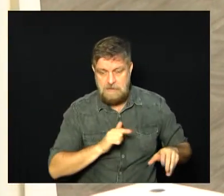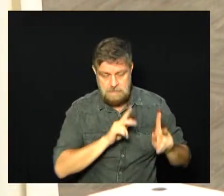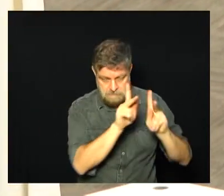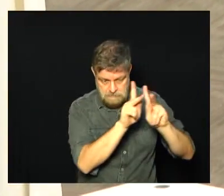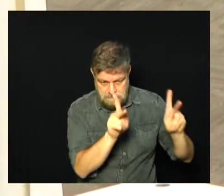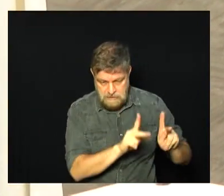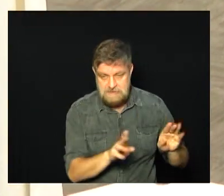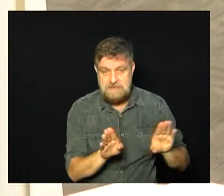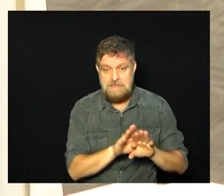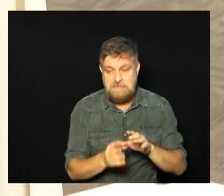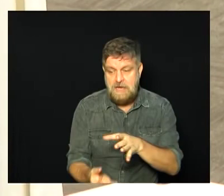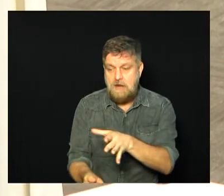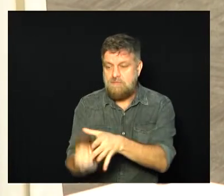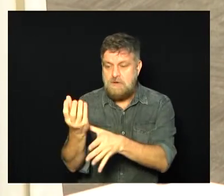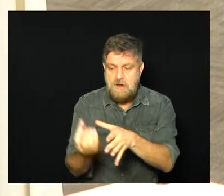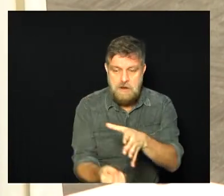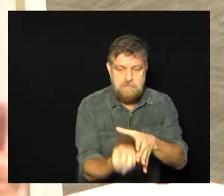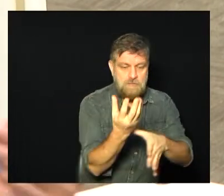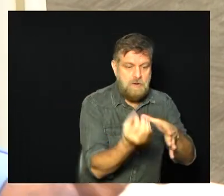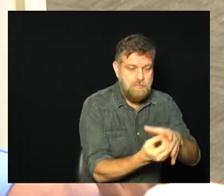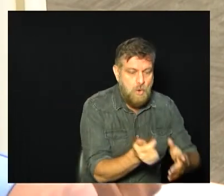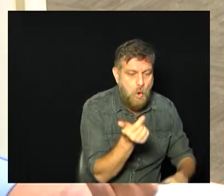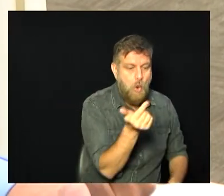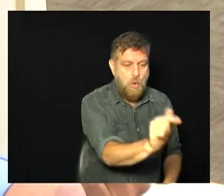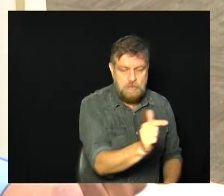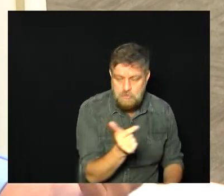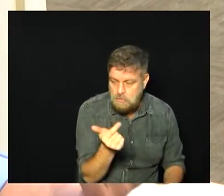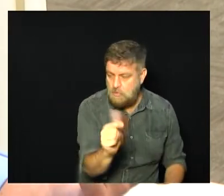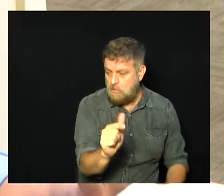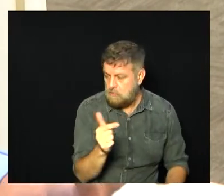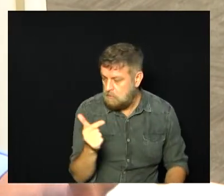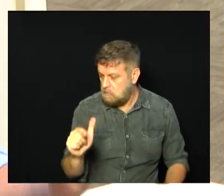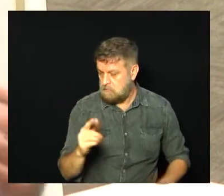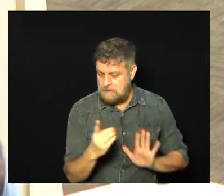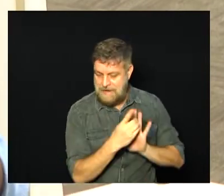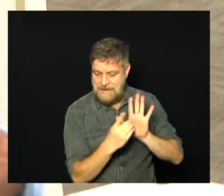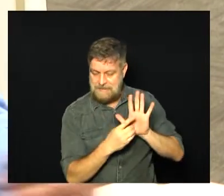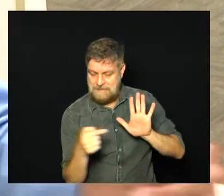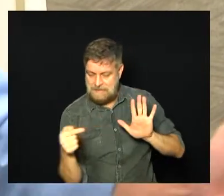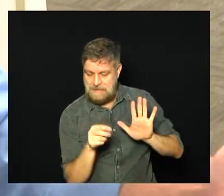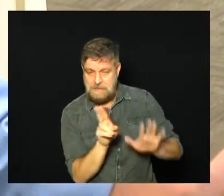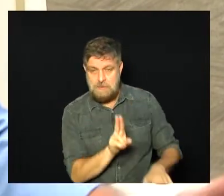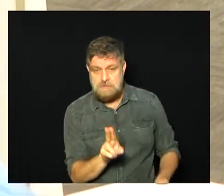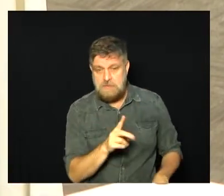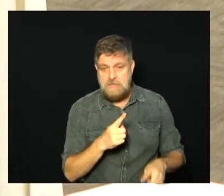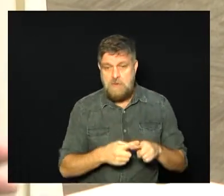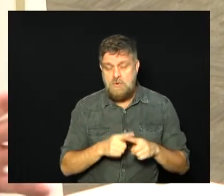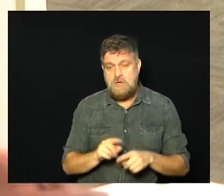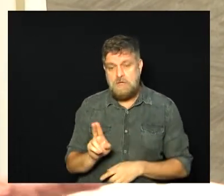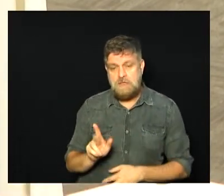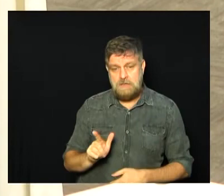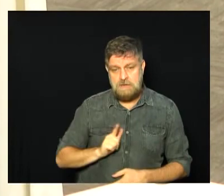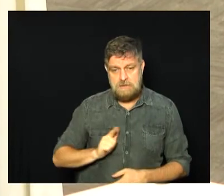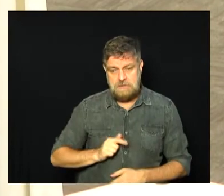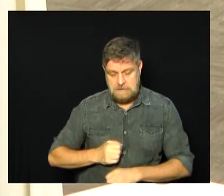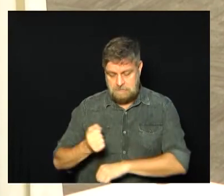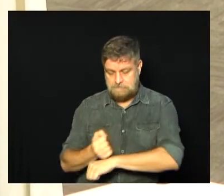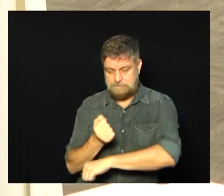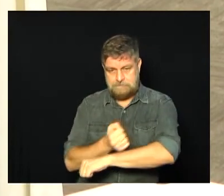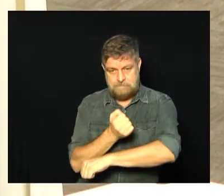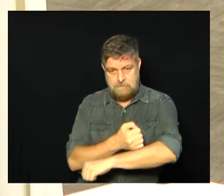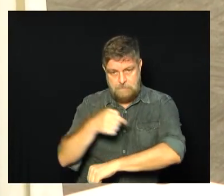permitir a criação de outros. A proposta do decreto ela é usada porque, além de utilizar ao longo das calçadas,